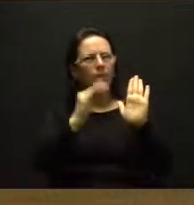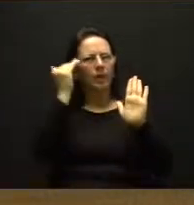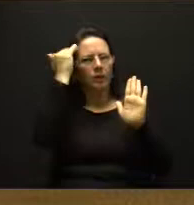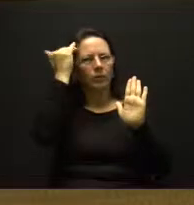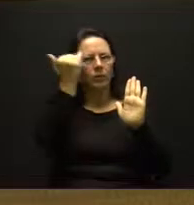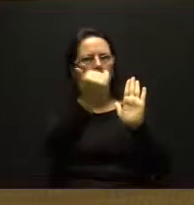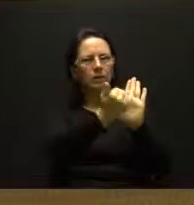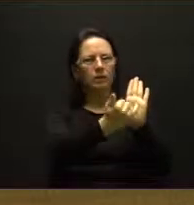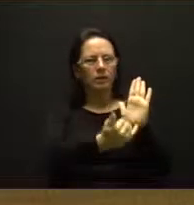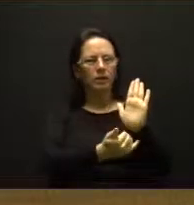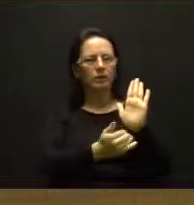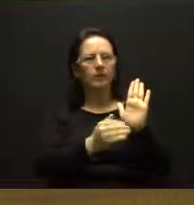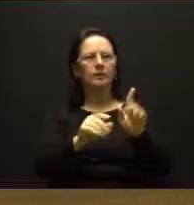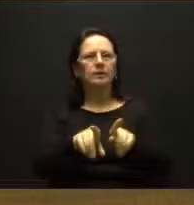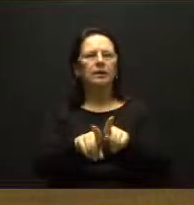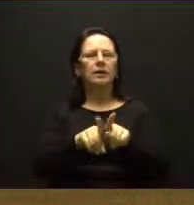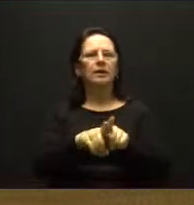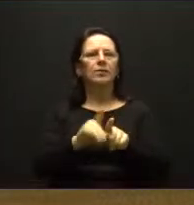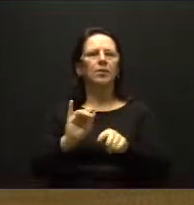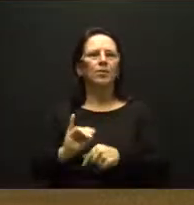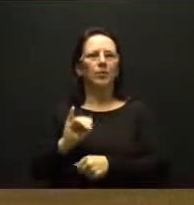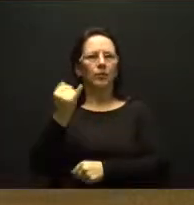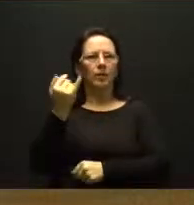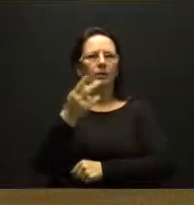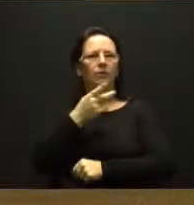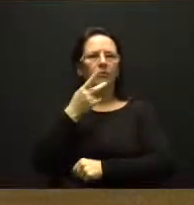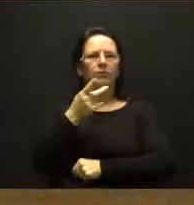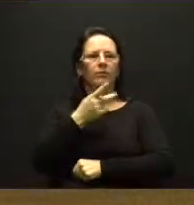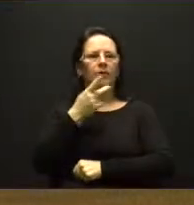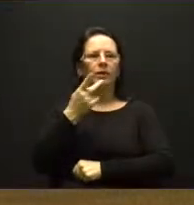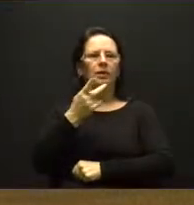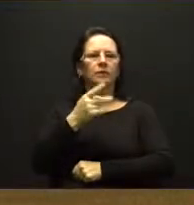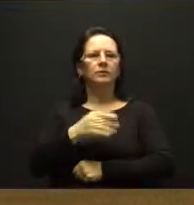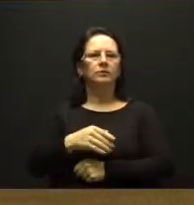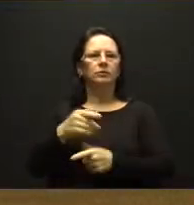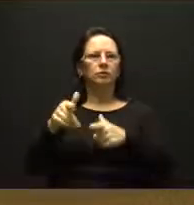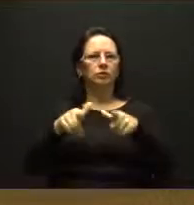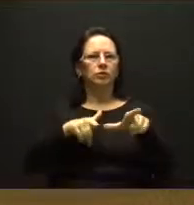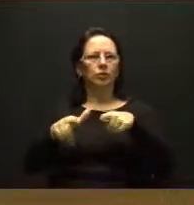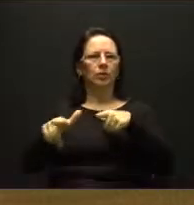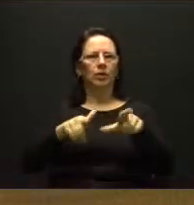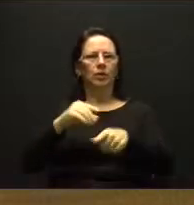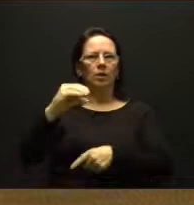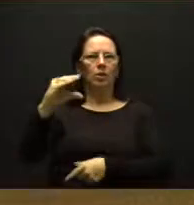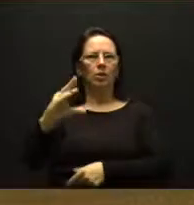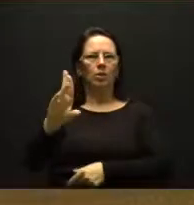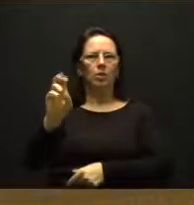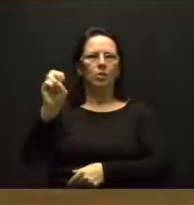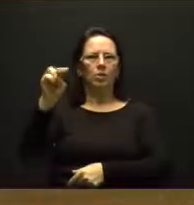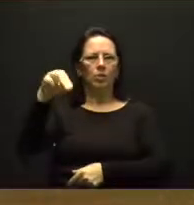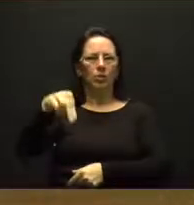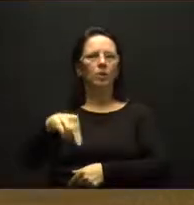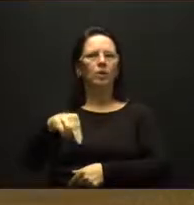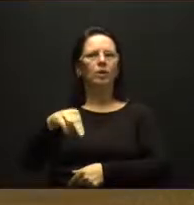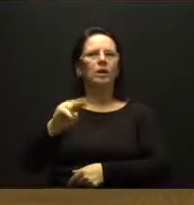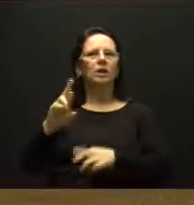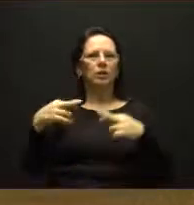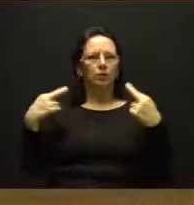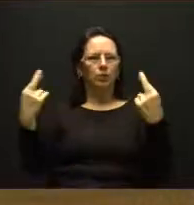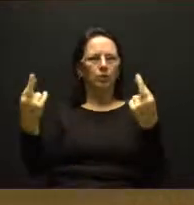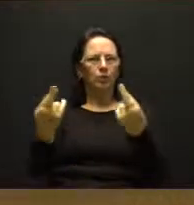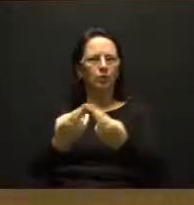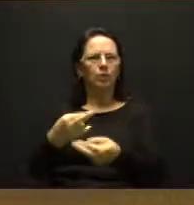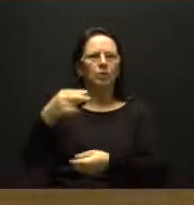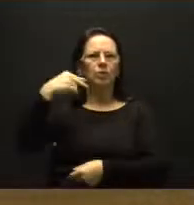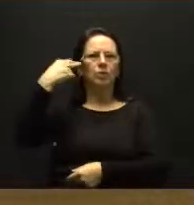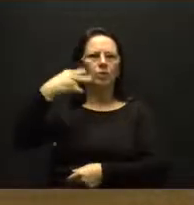gostaríamos também de aproveitar fala a respeito dos trabalhadores da cursan onde essa casa se reuniu e